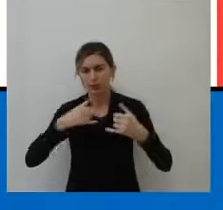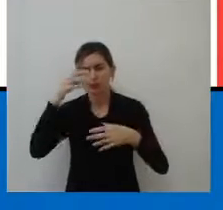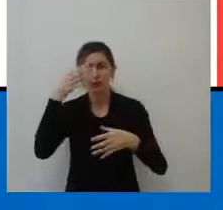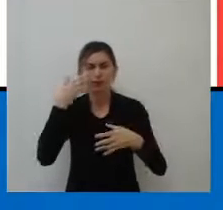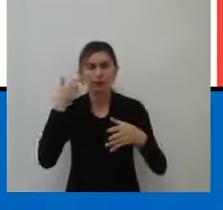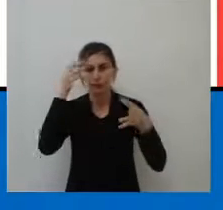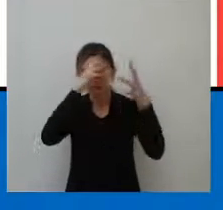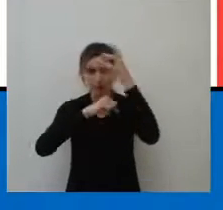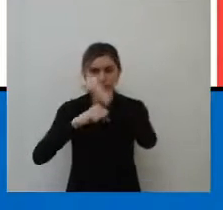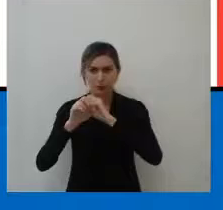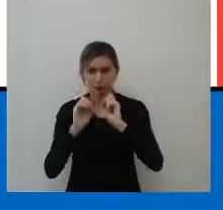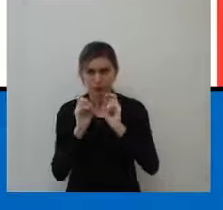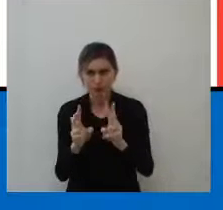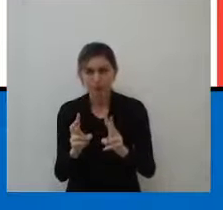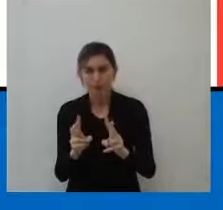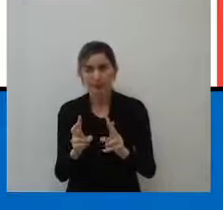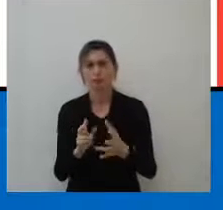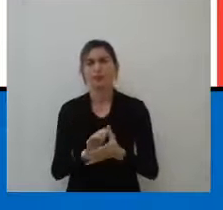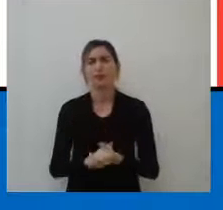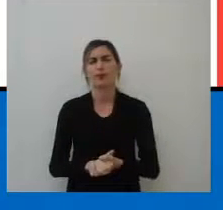disseminam. Ok?